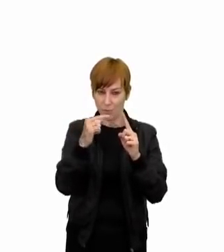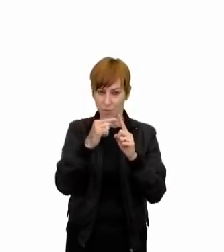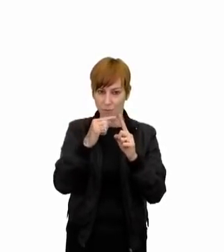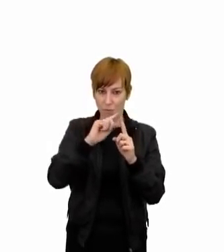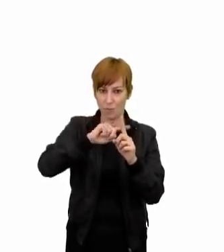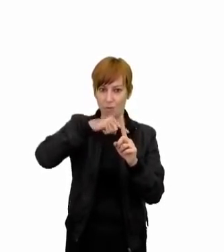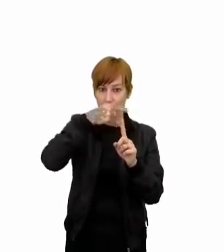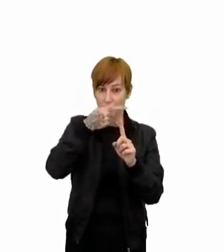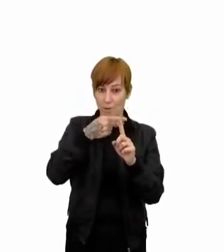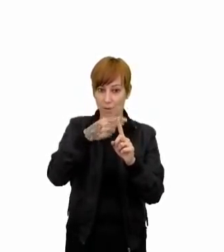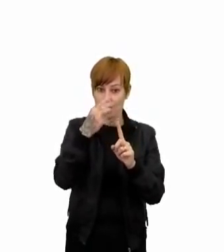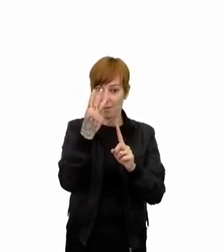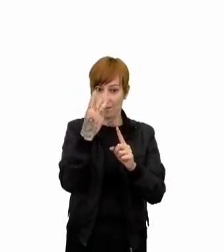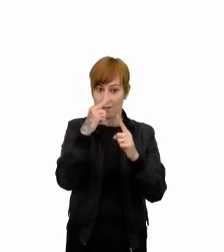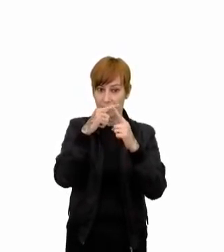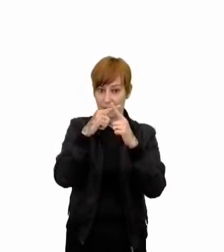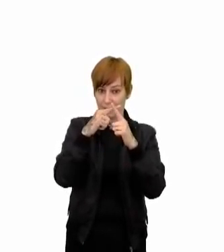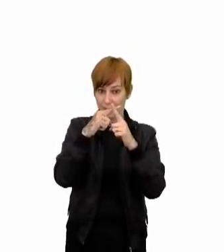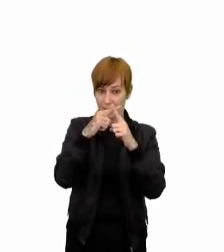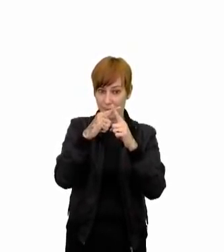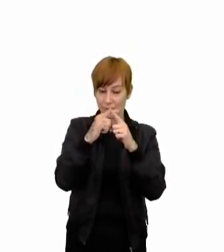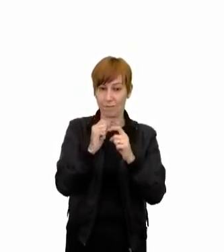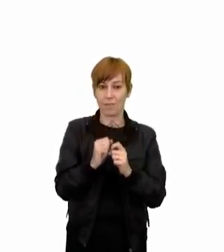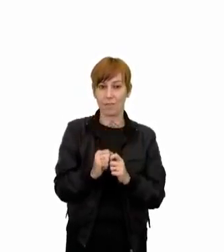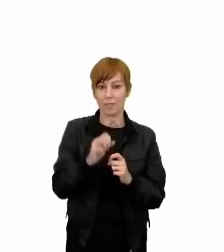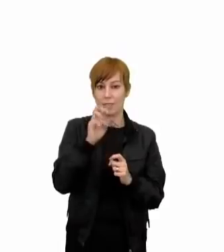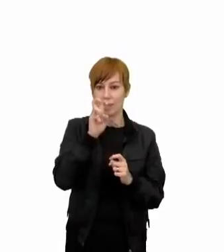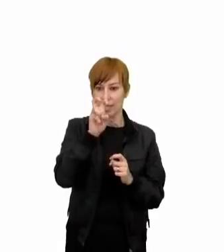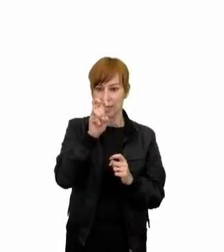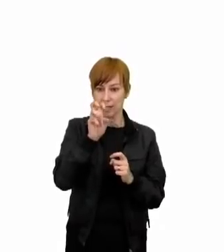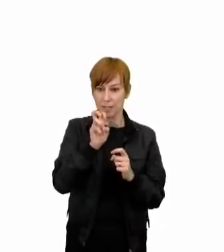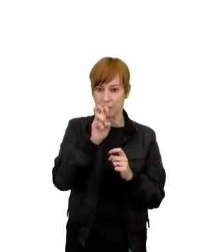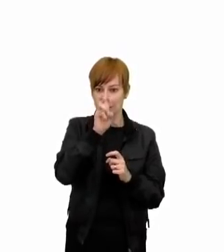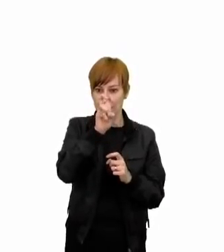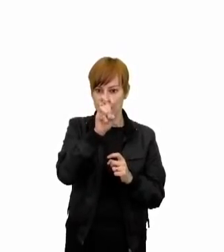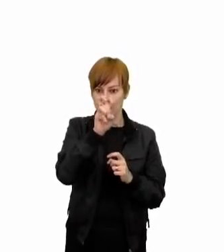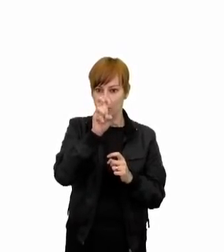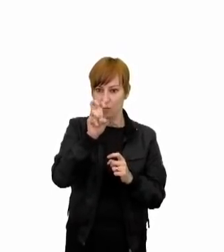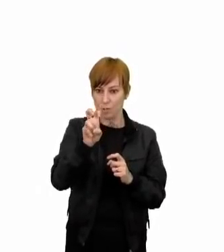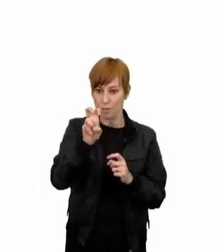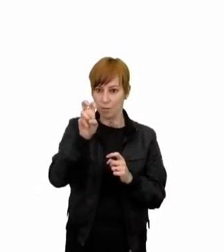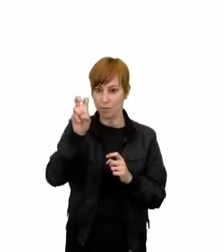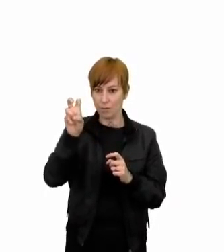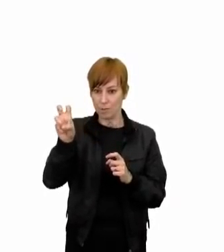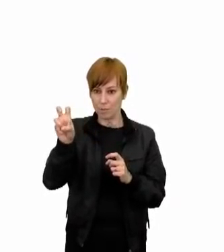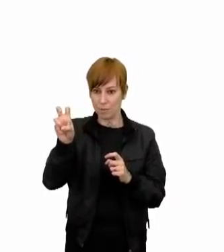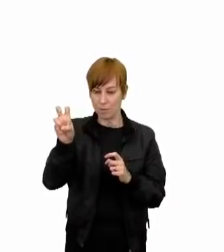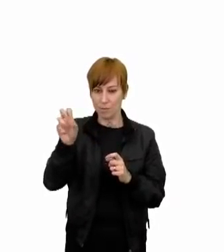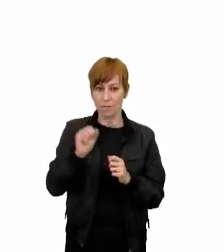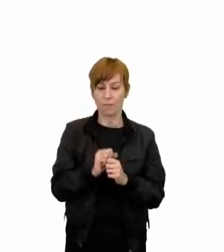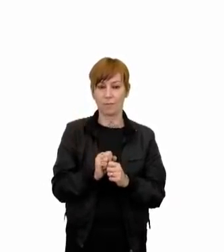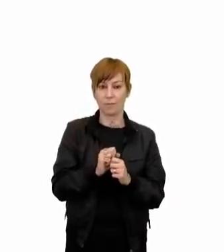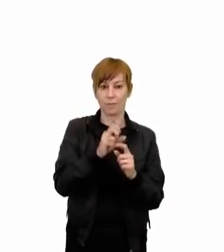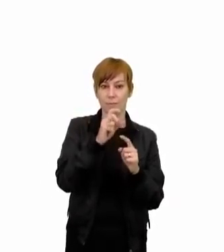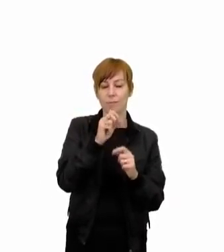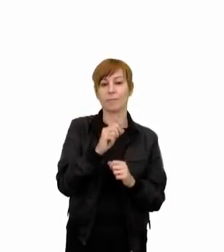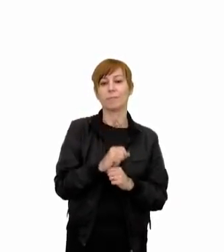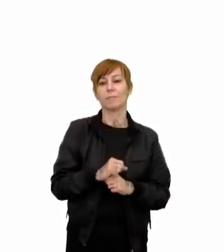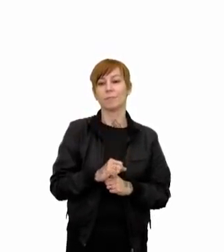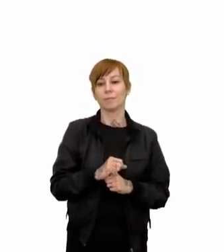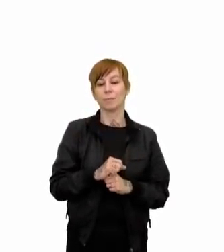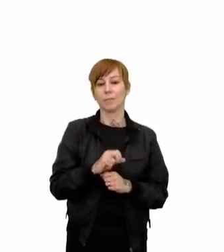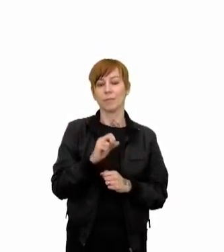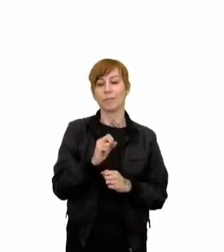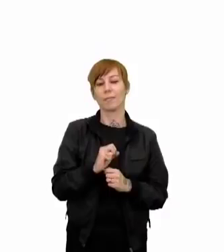em 3 vezes. Então a gente já tinha que desconfiar que o tamanho aí da área dessa circunferência ia aumentar 5